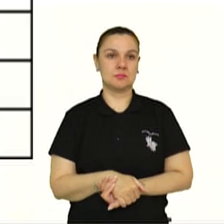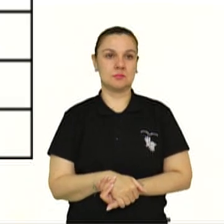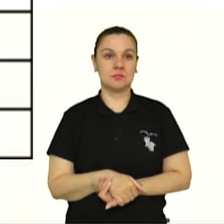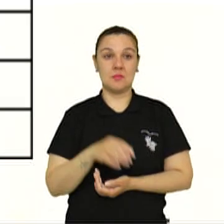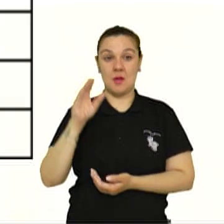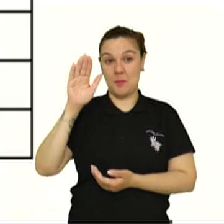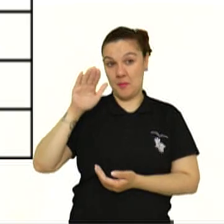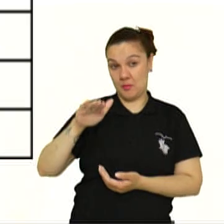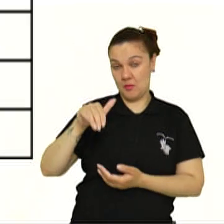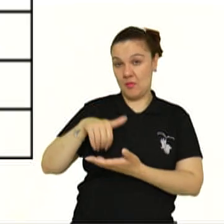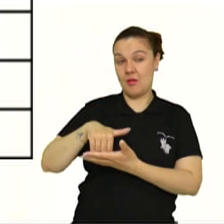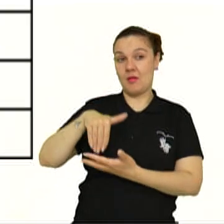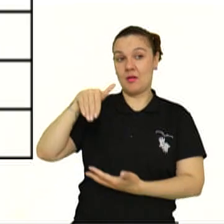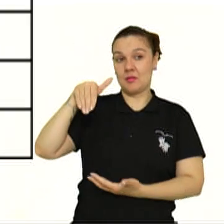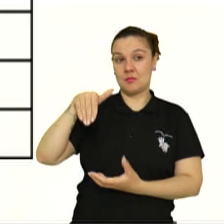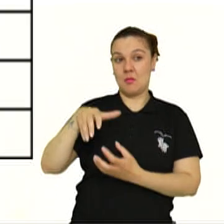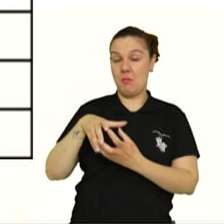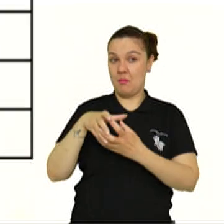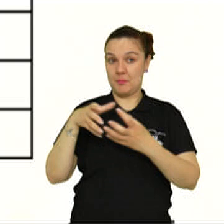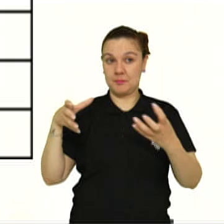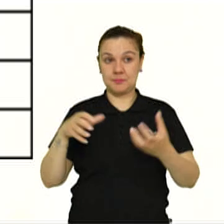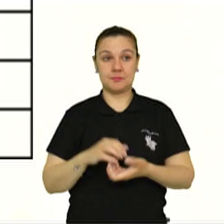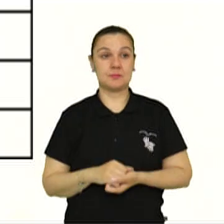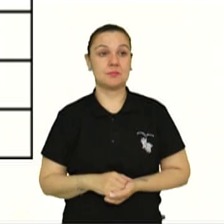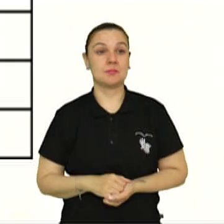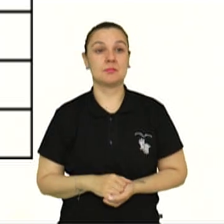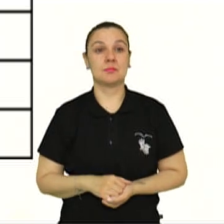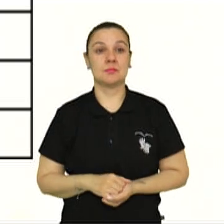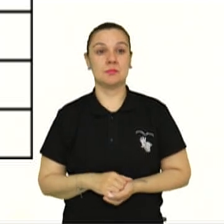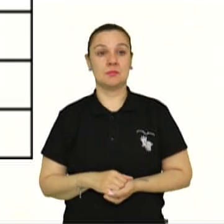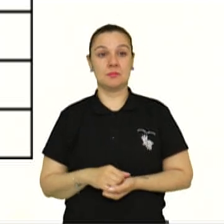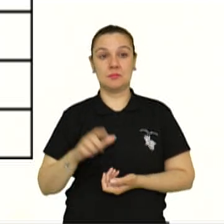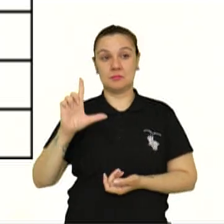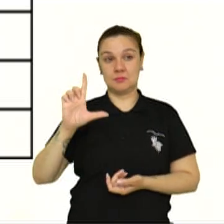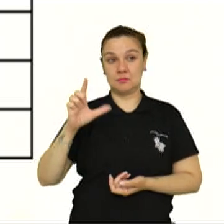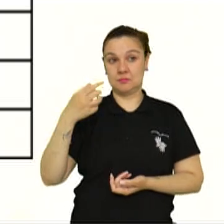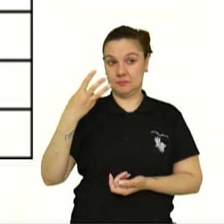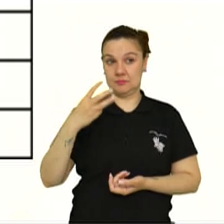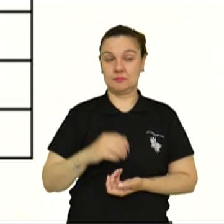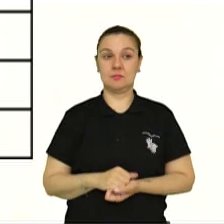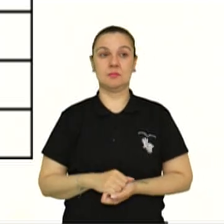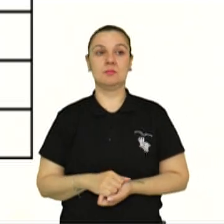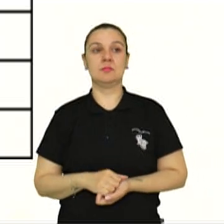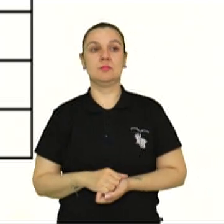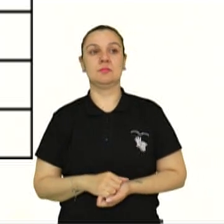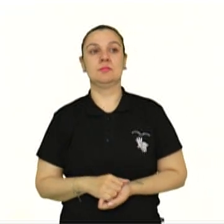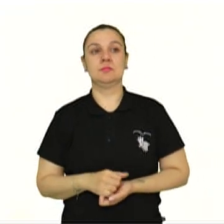a menor e vai indo para a maior, tá? No meu caso aqui, a minha é a L3.